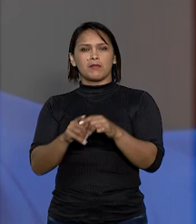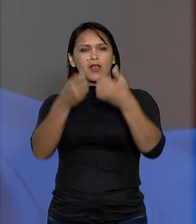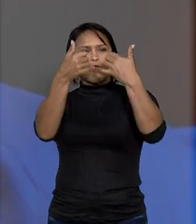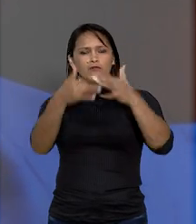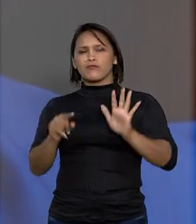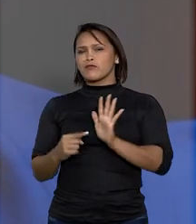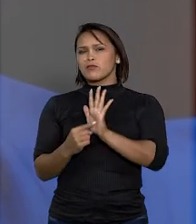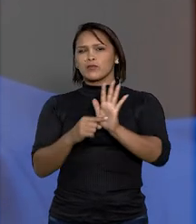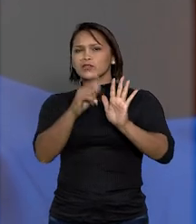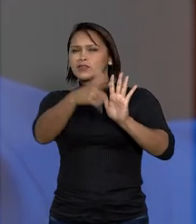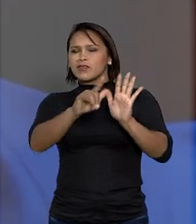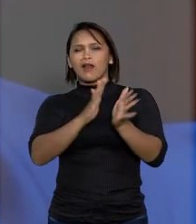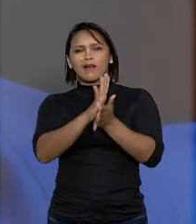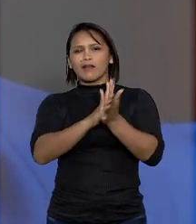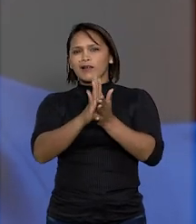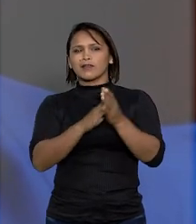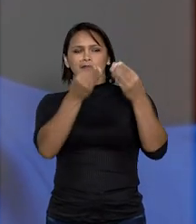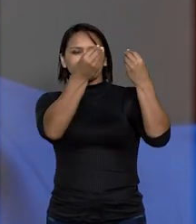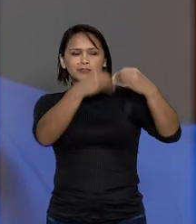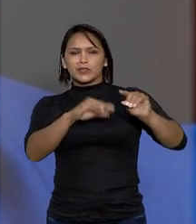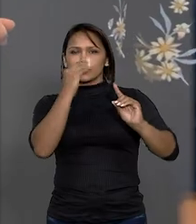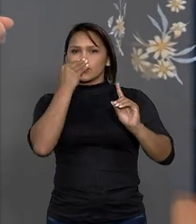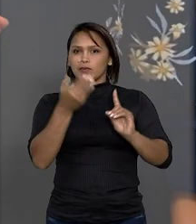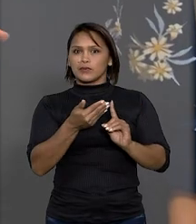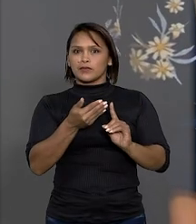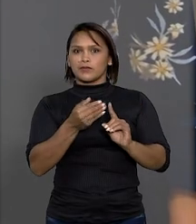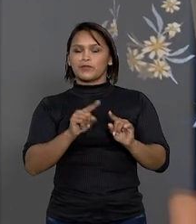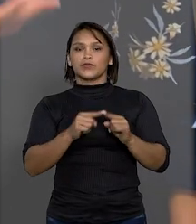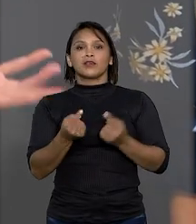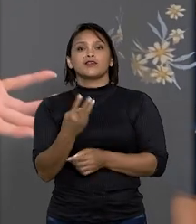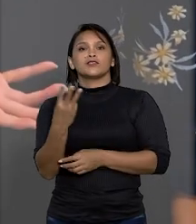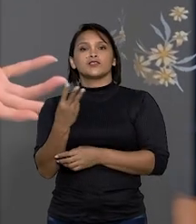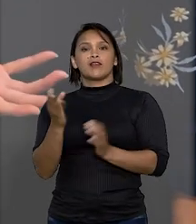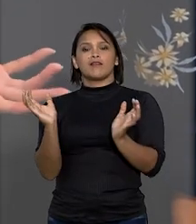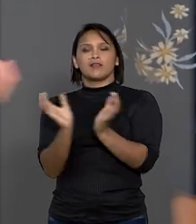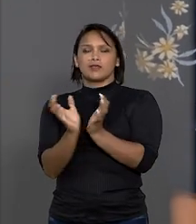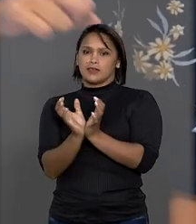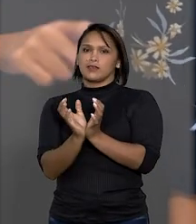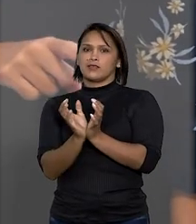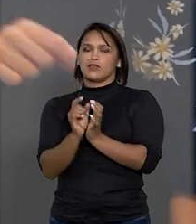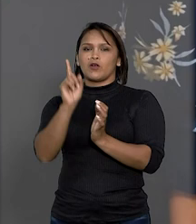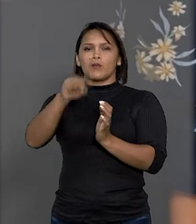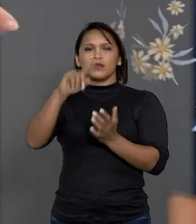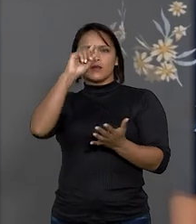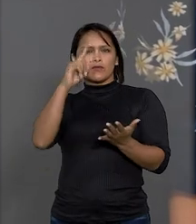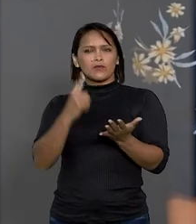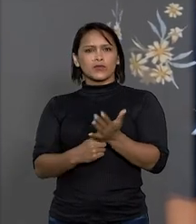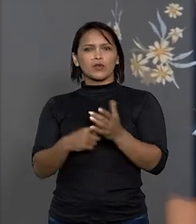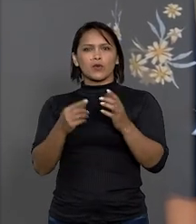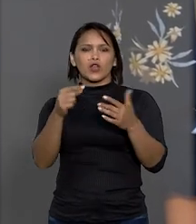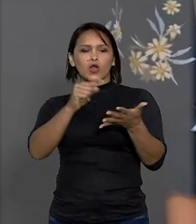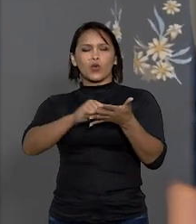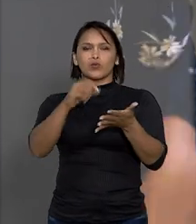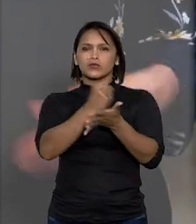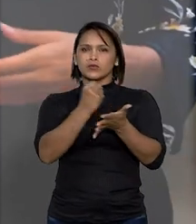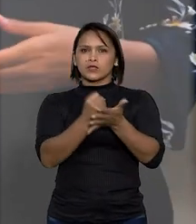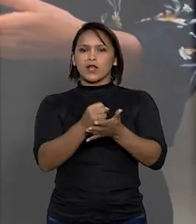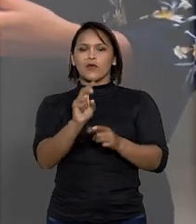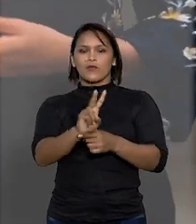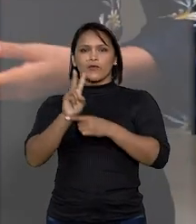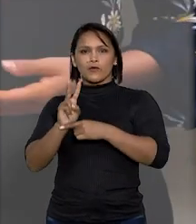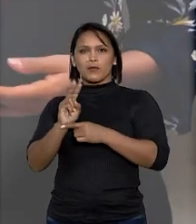não ficou demonstrado efetivo prejuízo ao réu já a ter a turma decidiu que contratação de